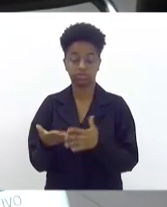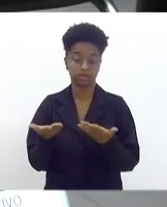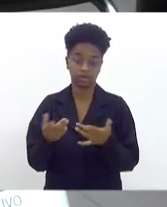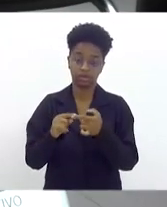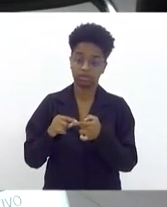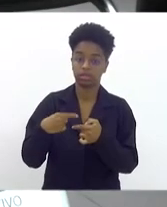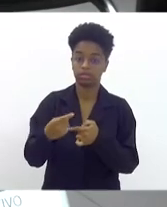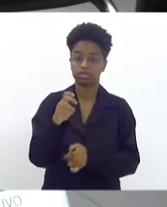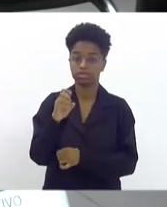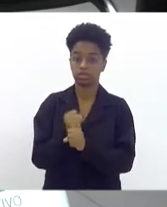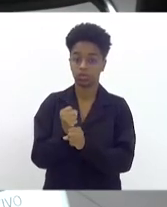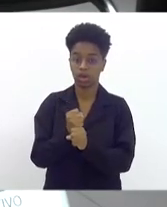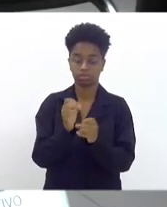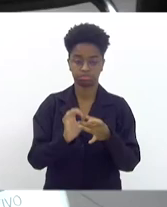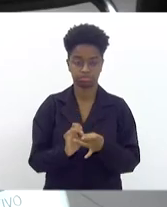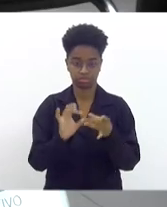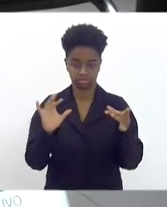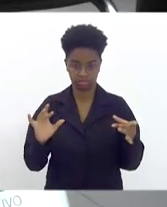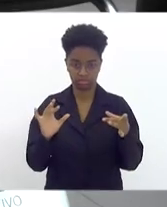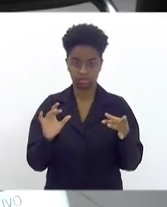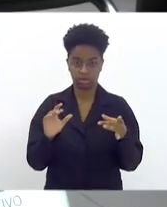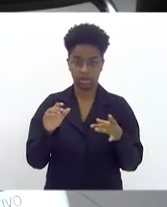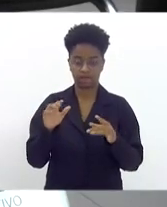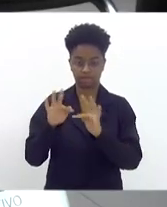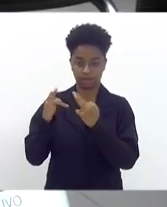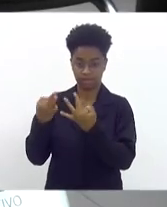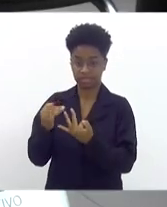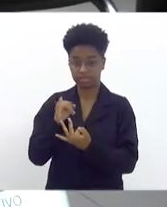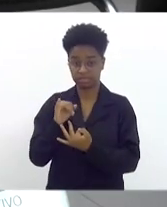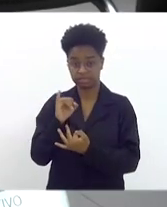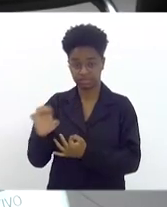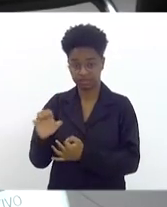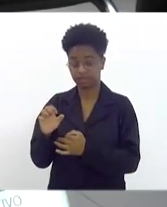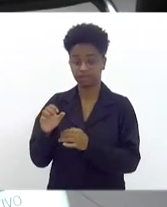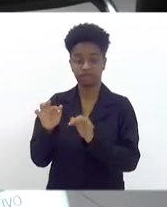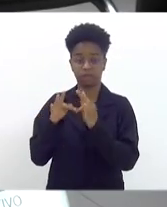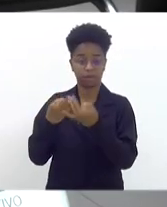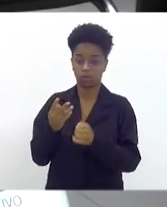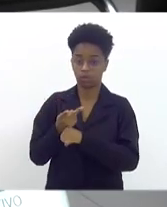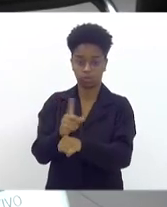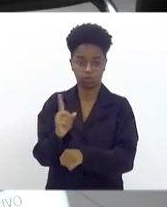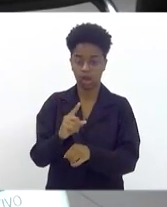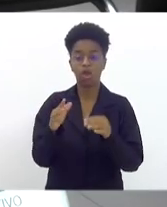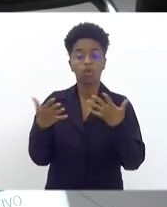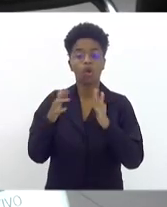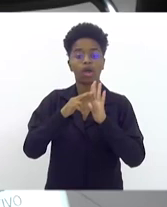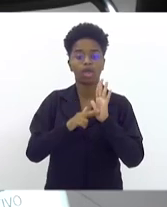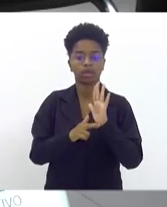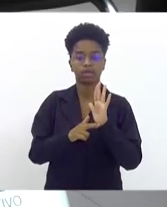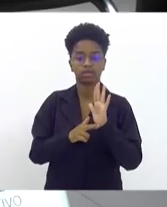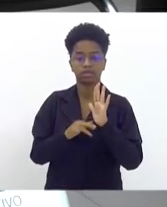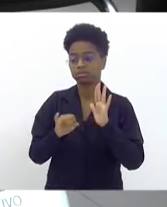depois fica 5 anos à disposição dos titulares, não apareceu no titular, qual o critério que eles usam a partir do momento que nenhum